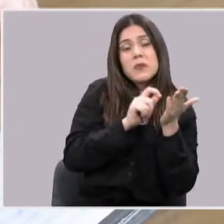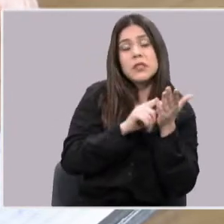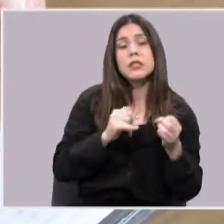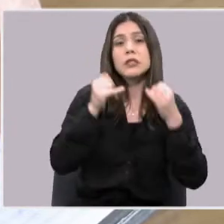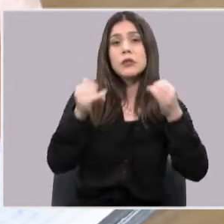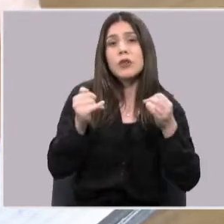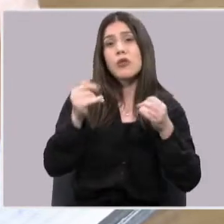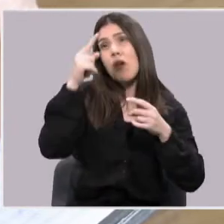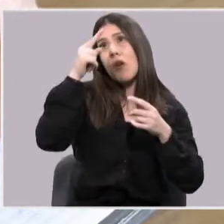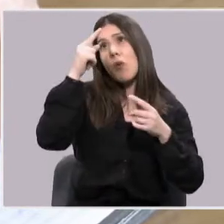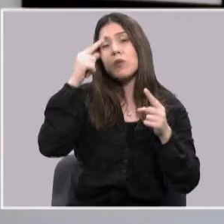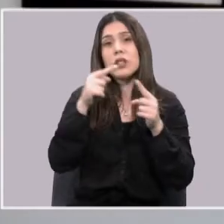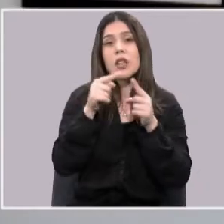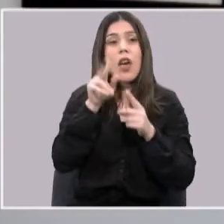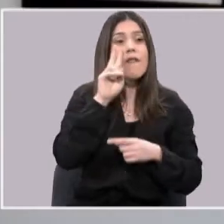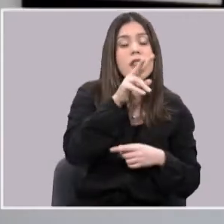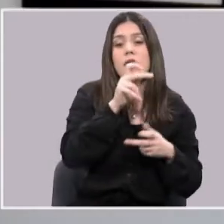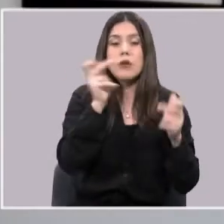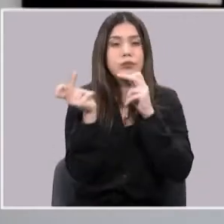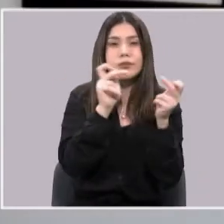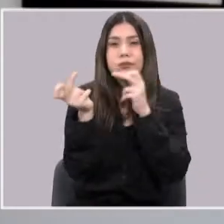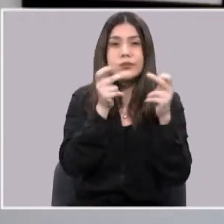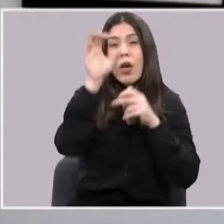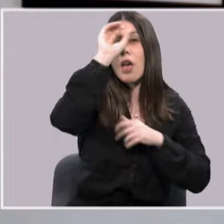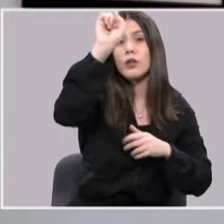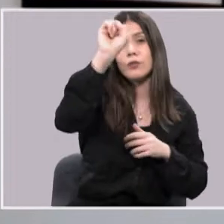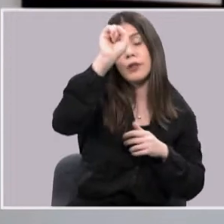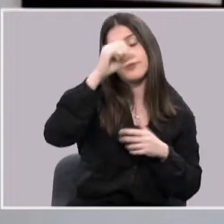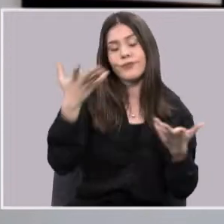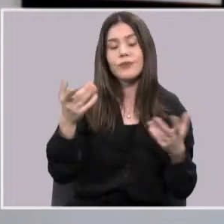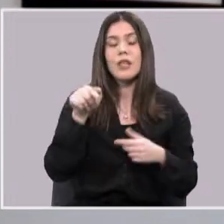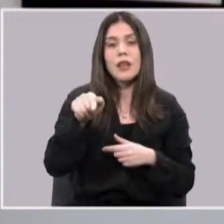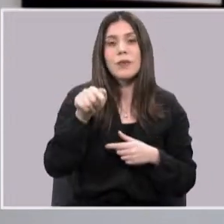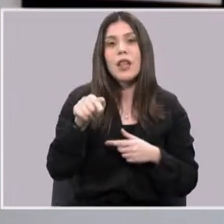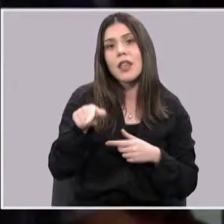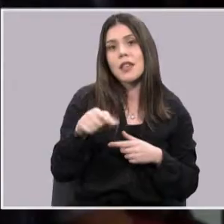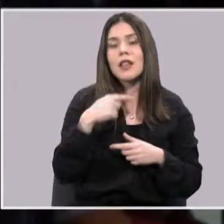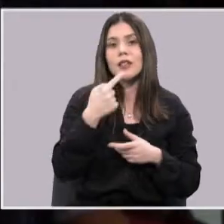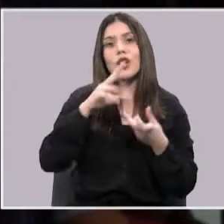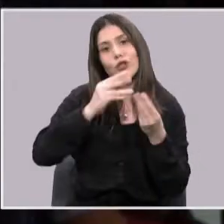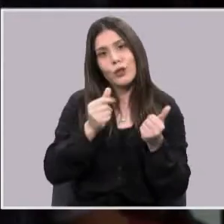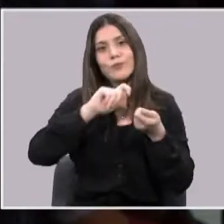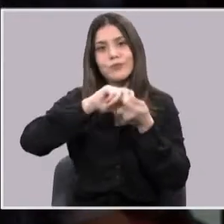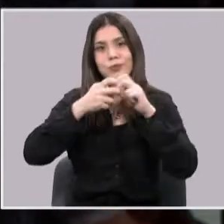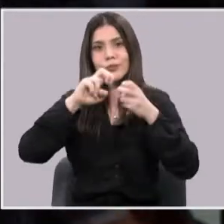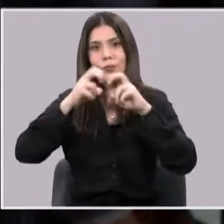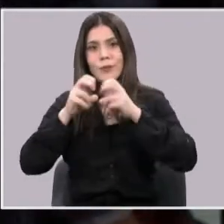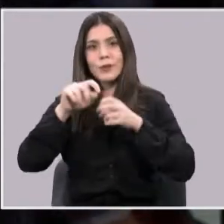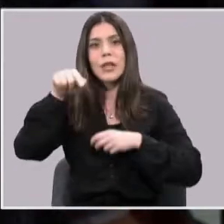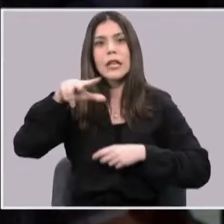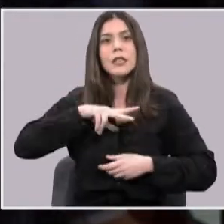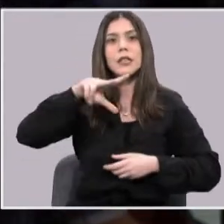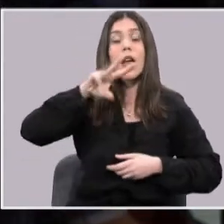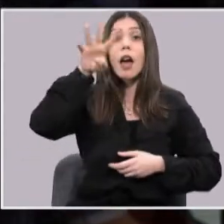enviamos as moções ao partido, de modo a vê-las discutidas no governo e a partir daí vê-las implementadas também. Em